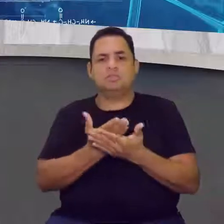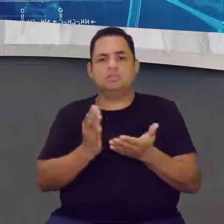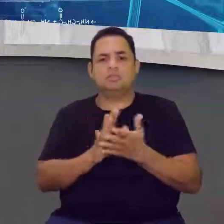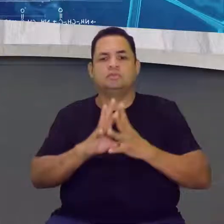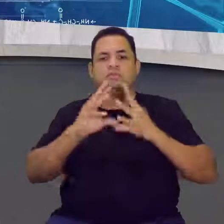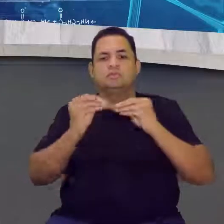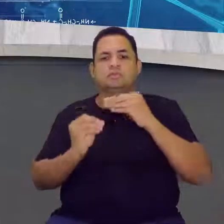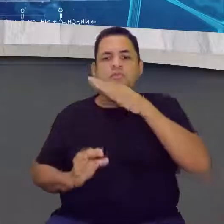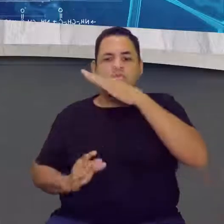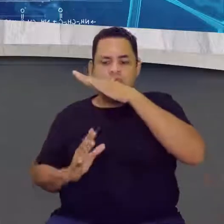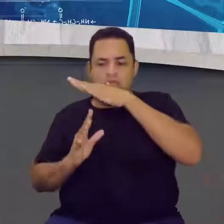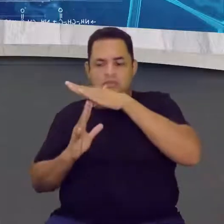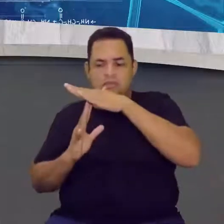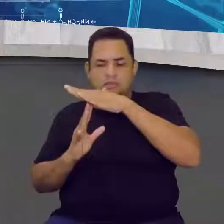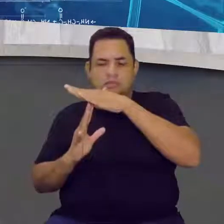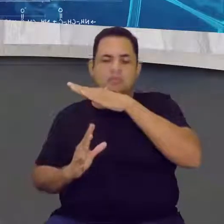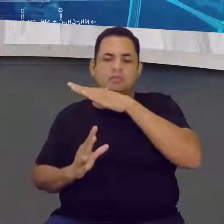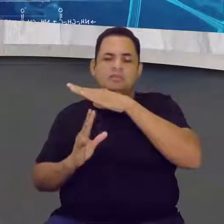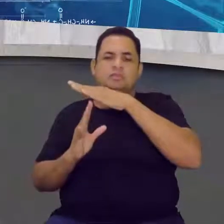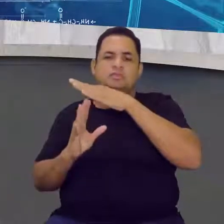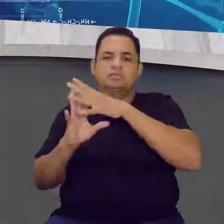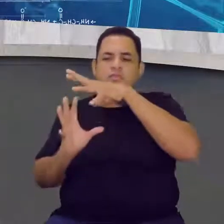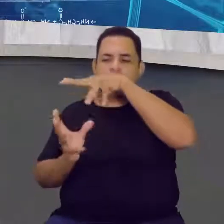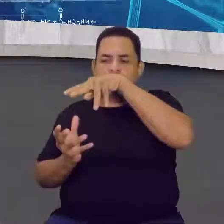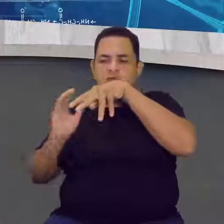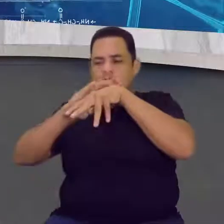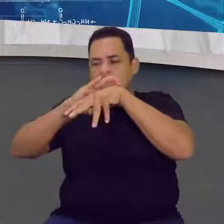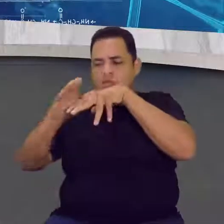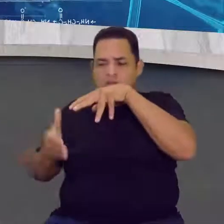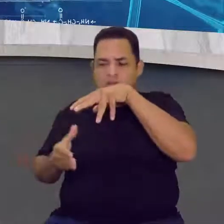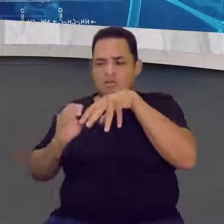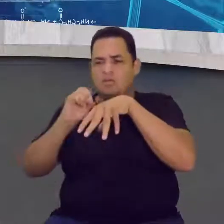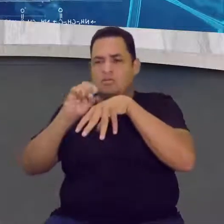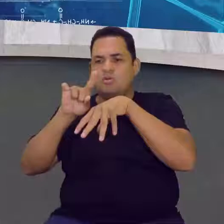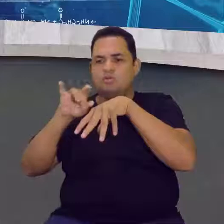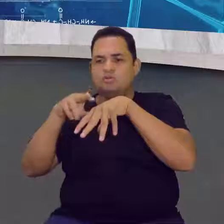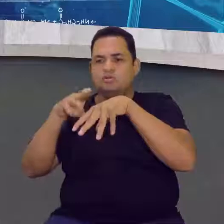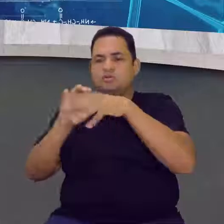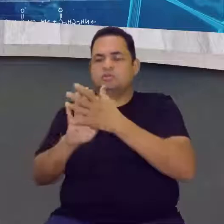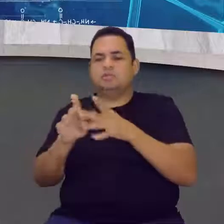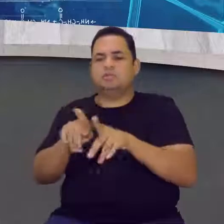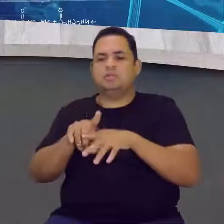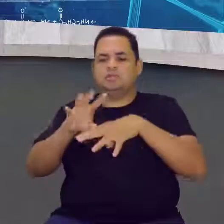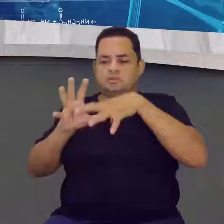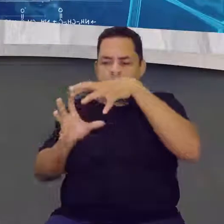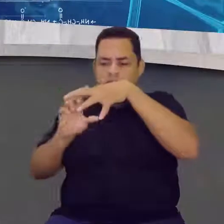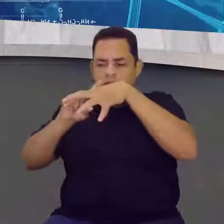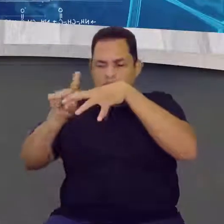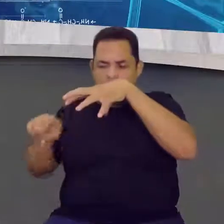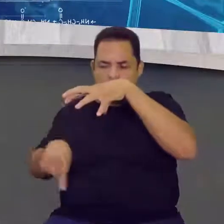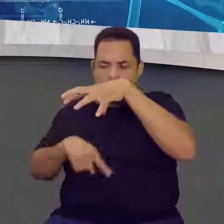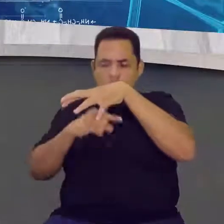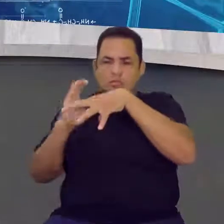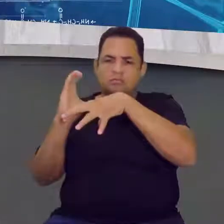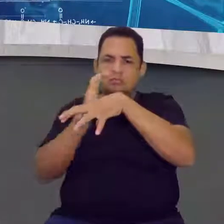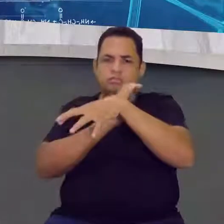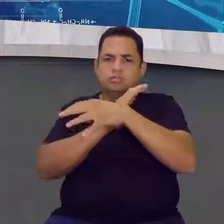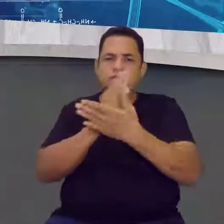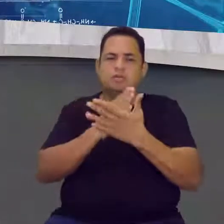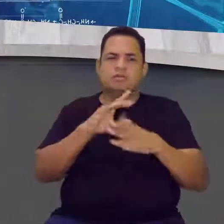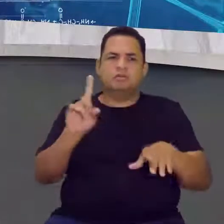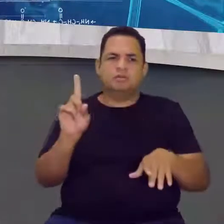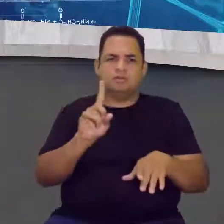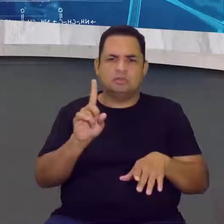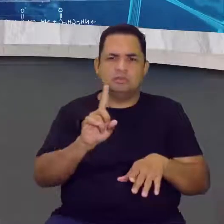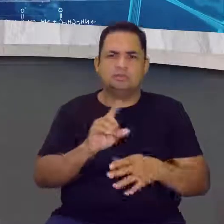ozônio, do efeito estufa e do aquecimento global. Acabou, professora? Não, calma,